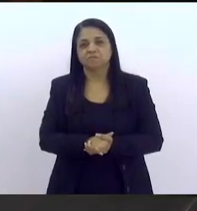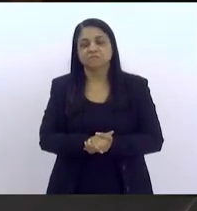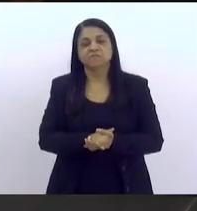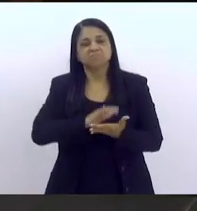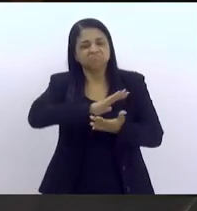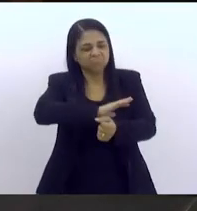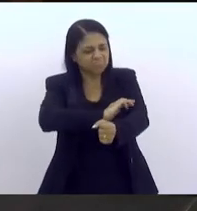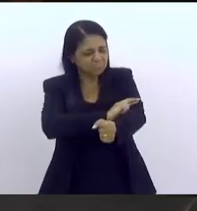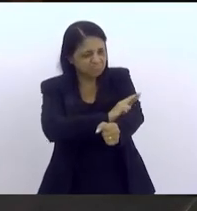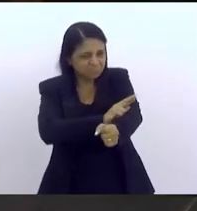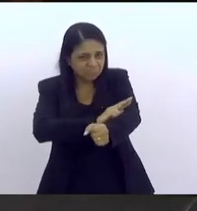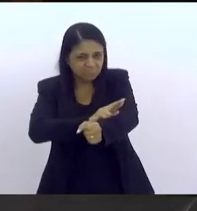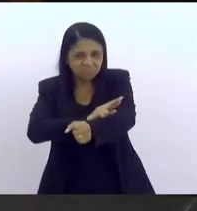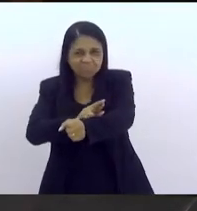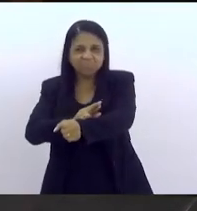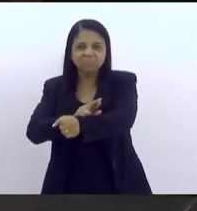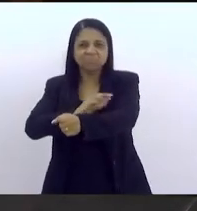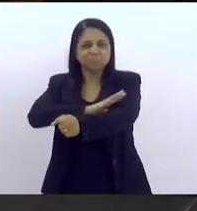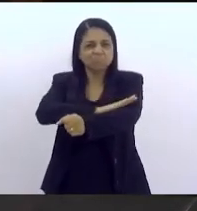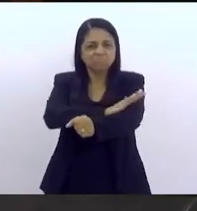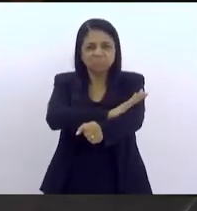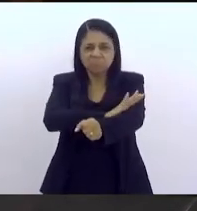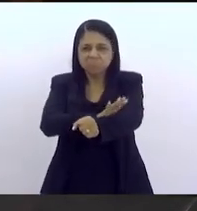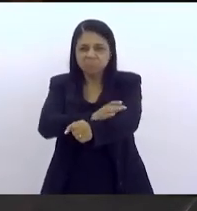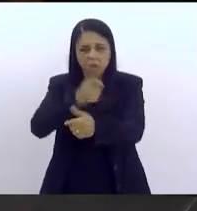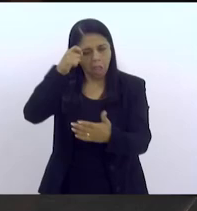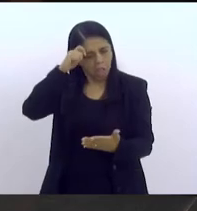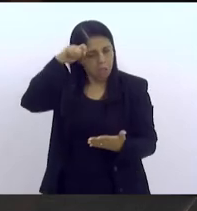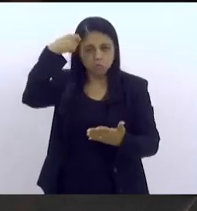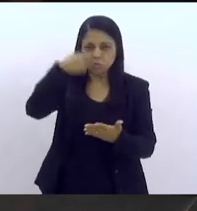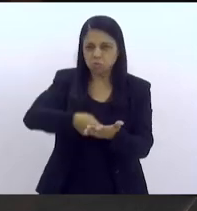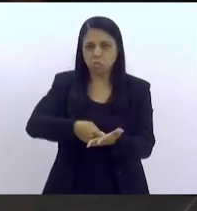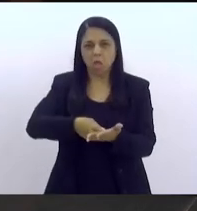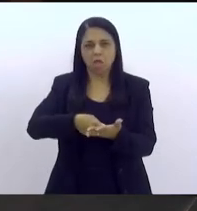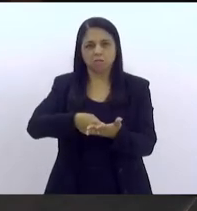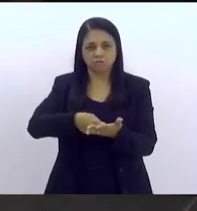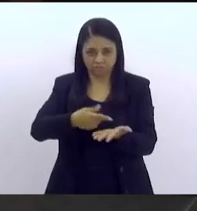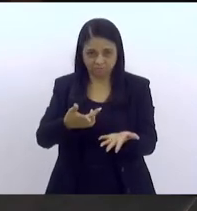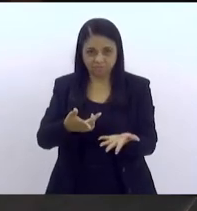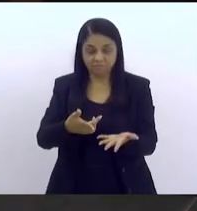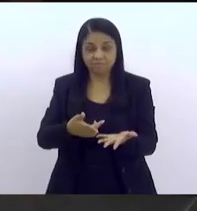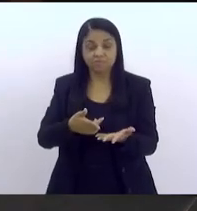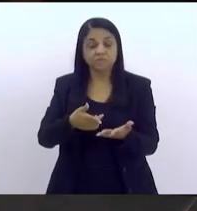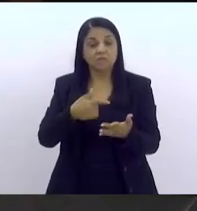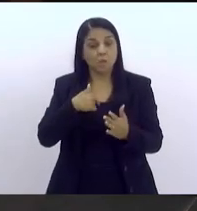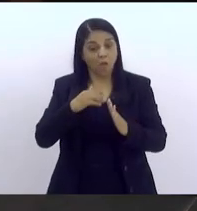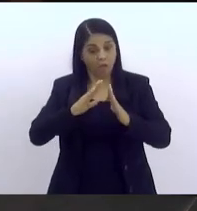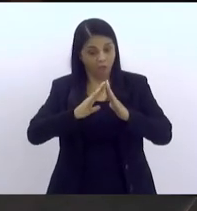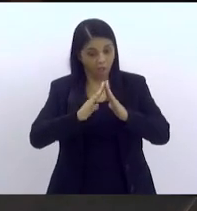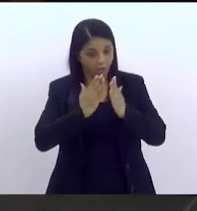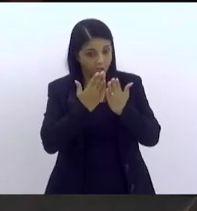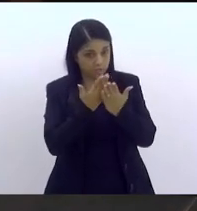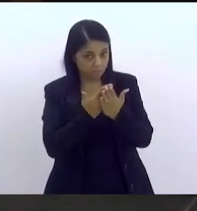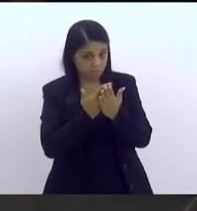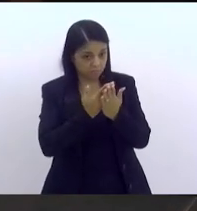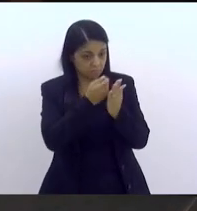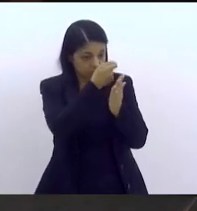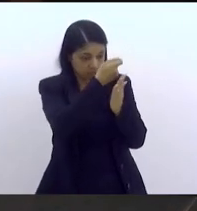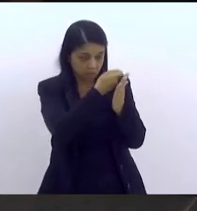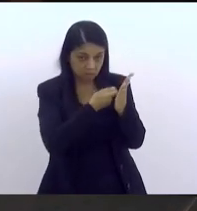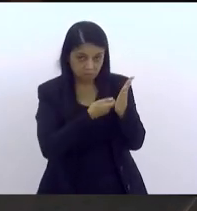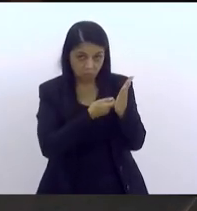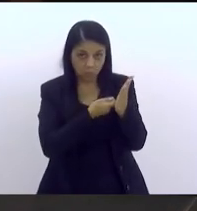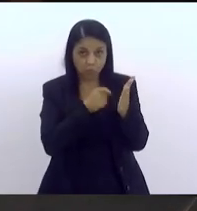racistas misóginos autoritários considerando isso as escolas segundo o relatório